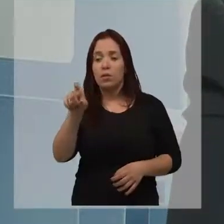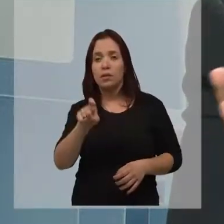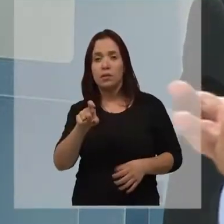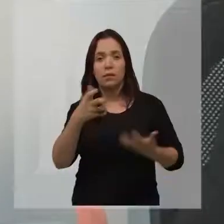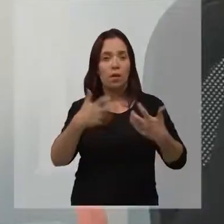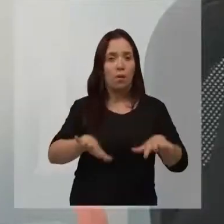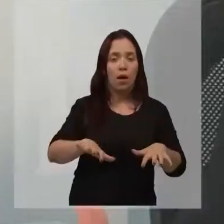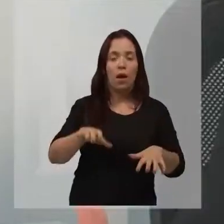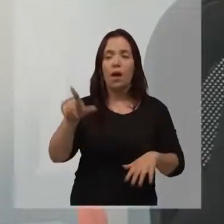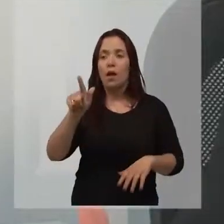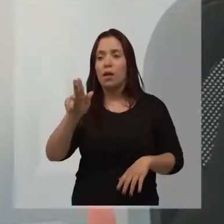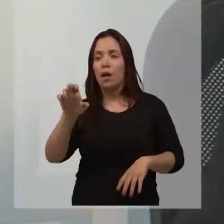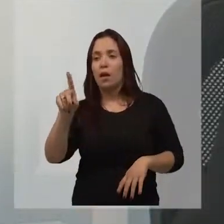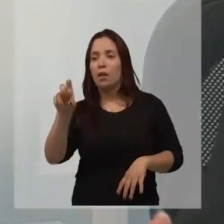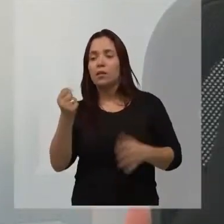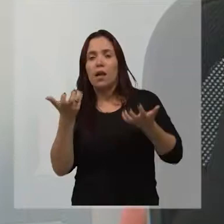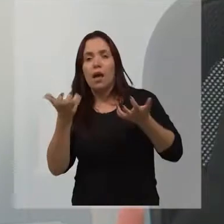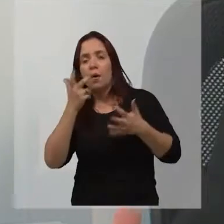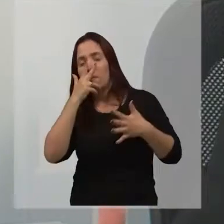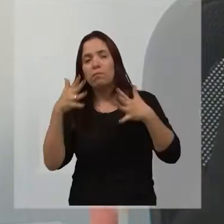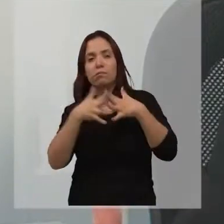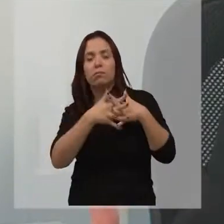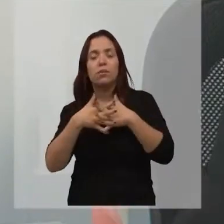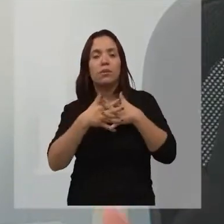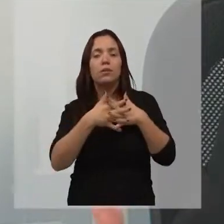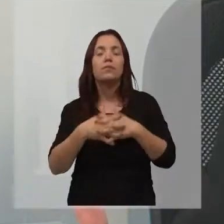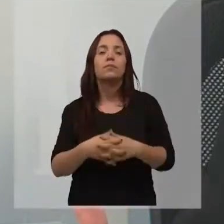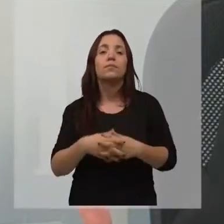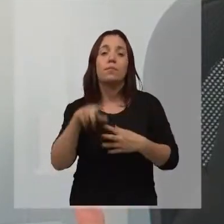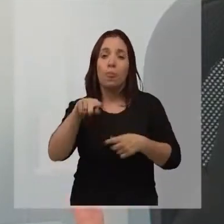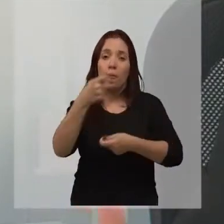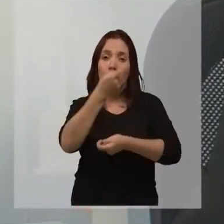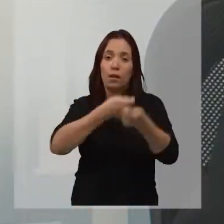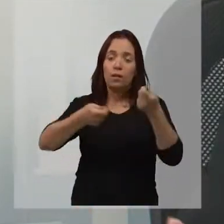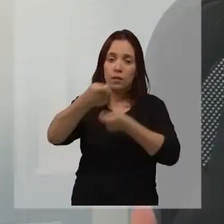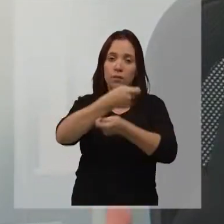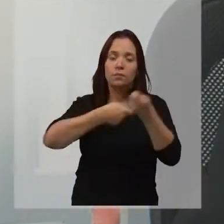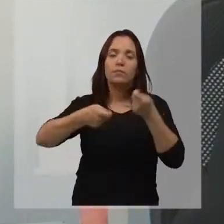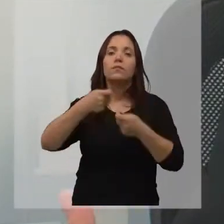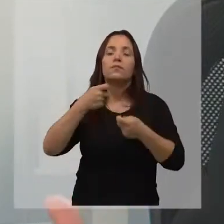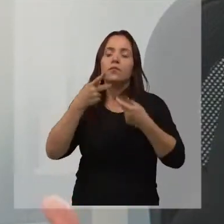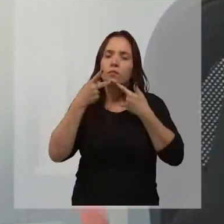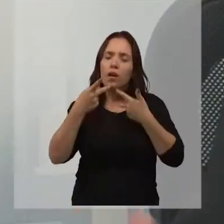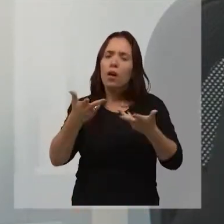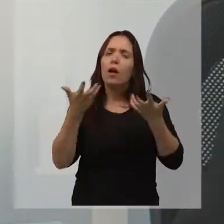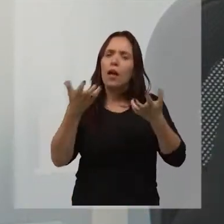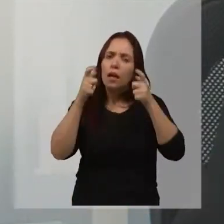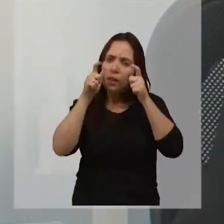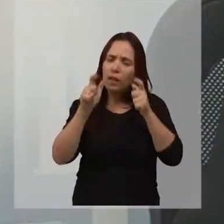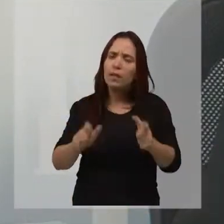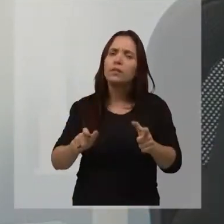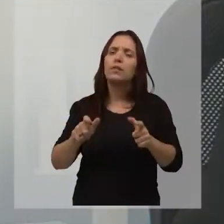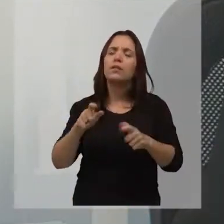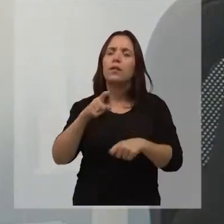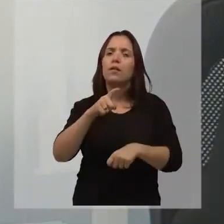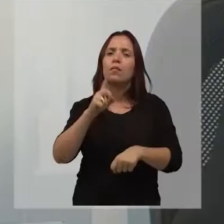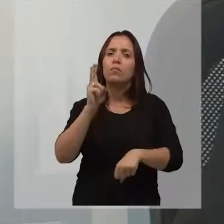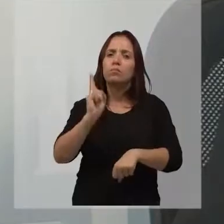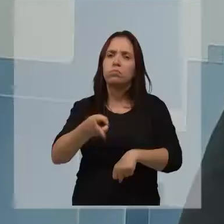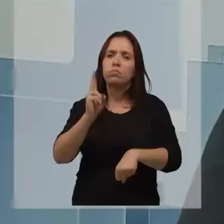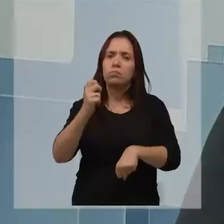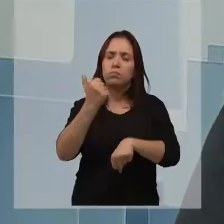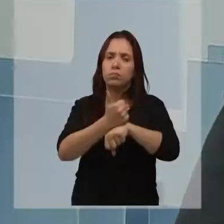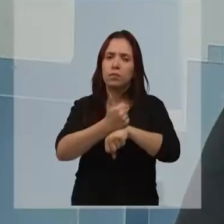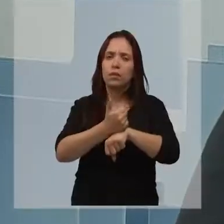via que era a maneira mais fácil. Em síntese, o mercado financeiro acenou que seria interessante a permanência. Aí o governo agiu